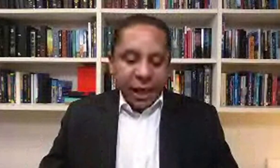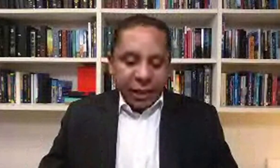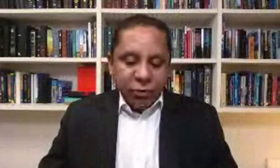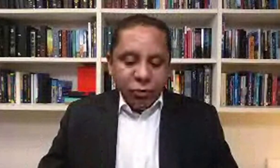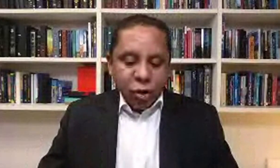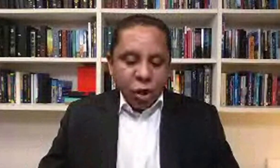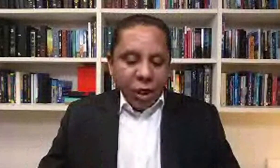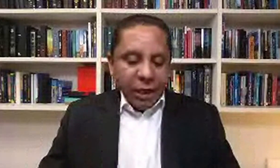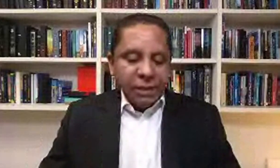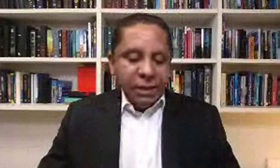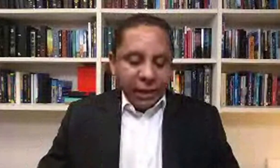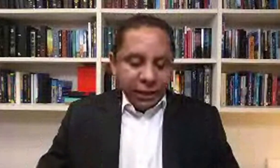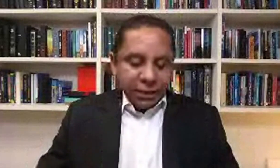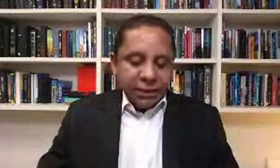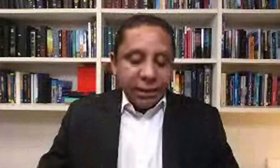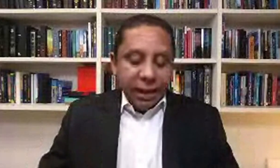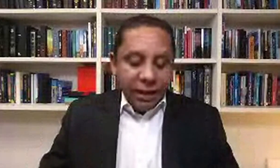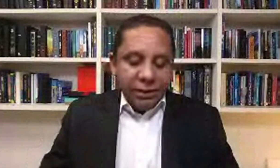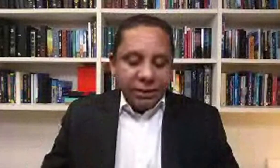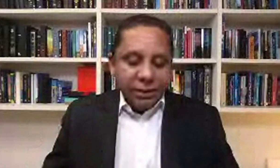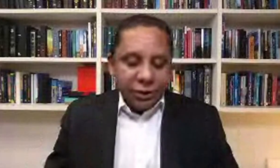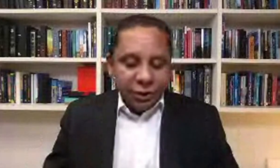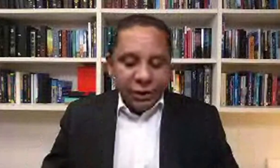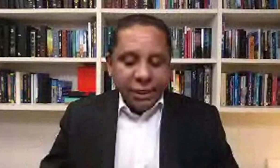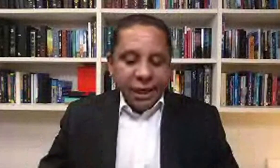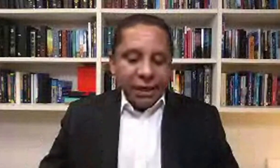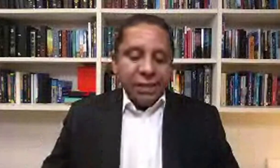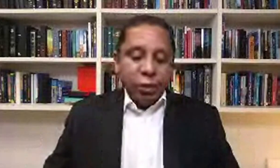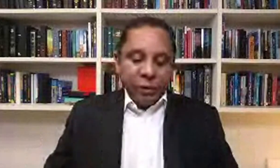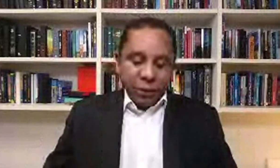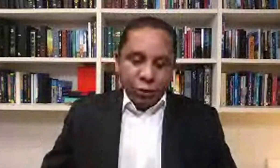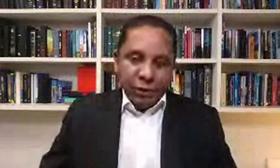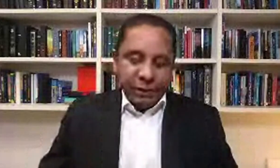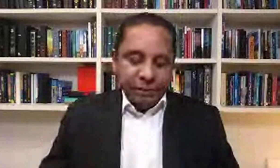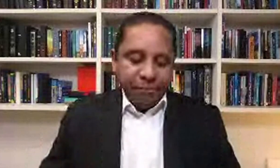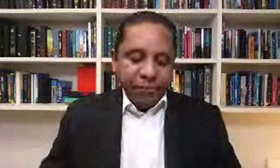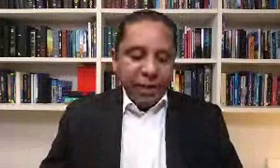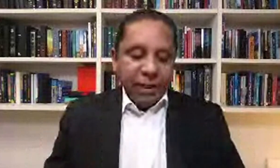quem eram as igrejas antes de existirem as